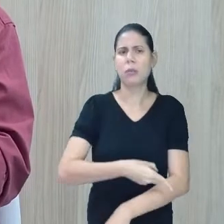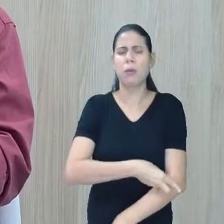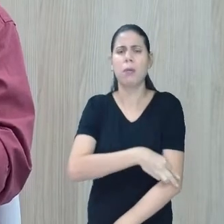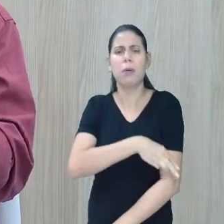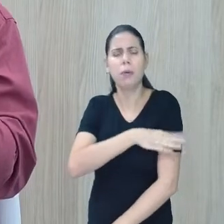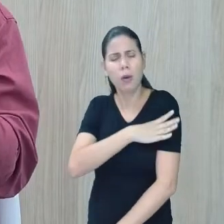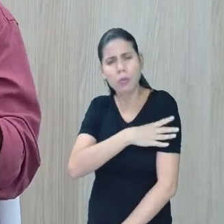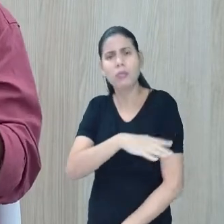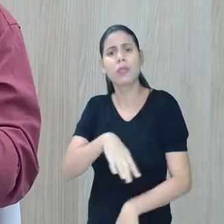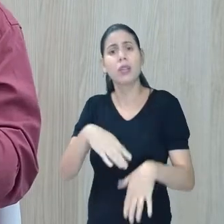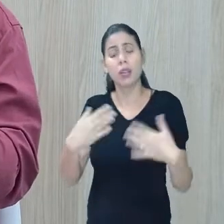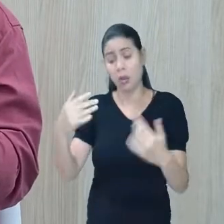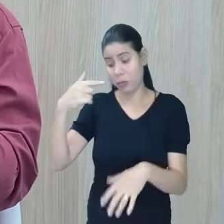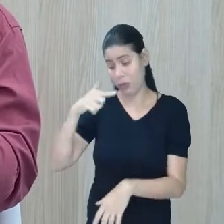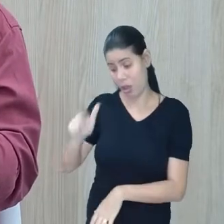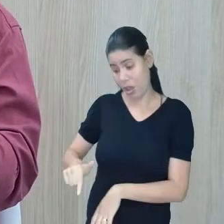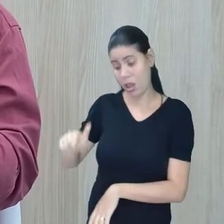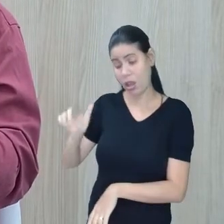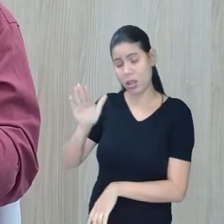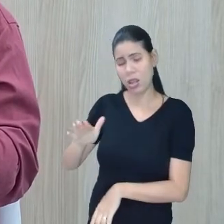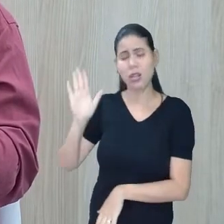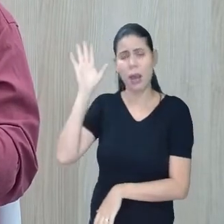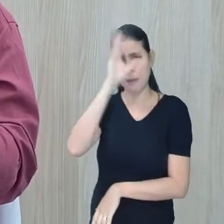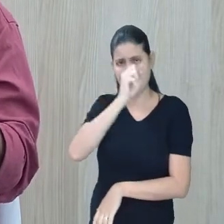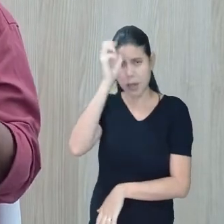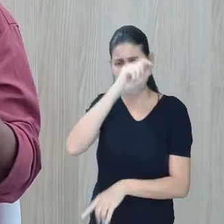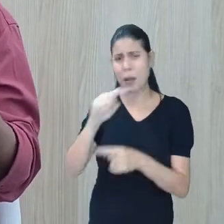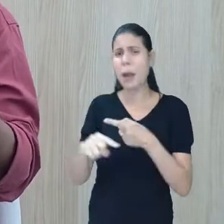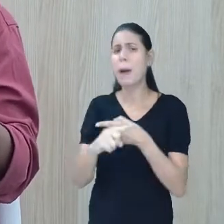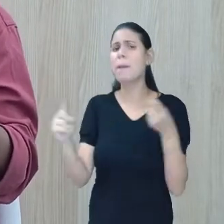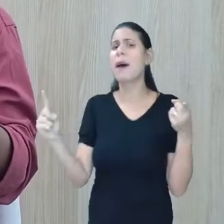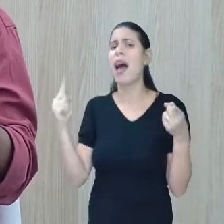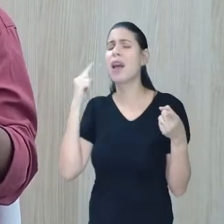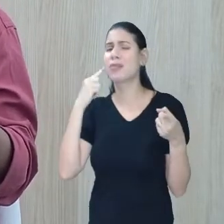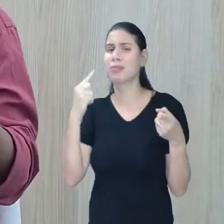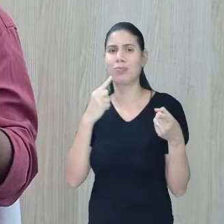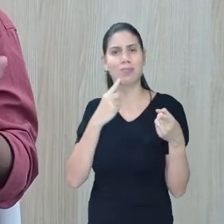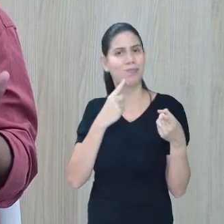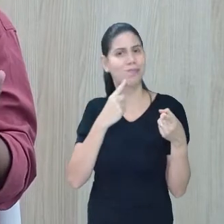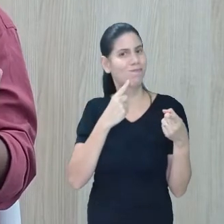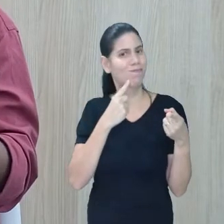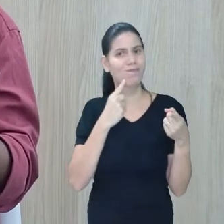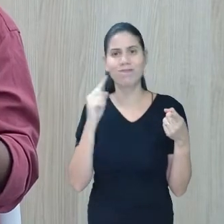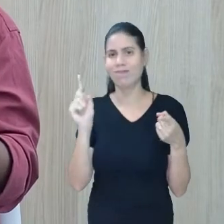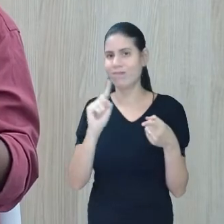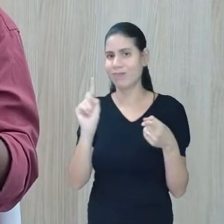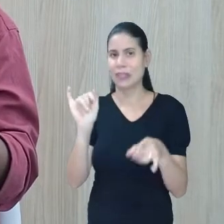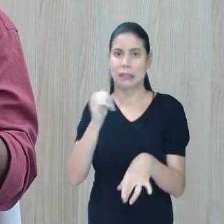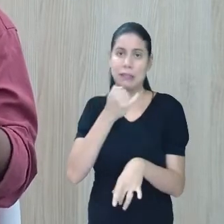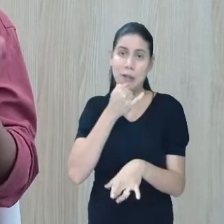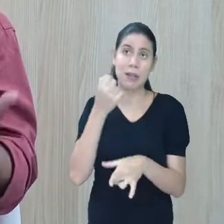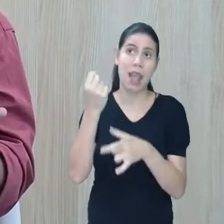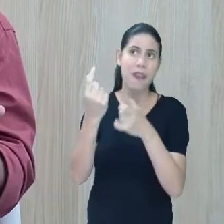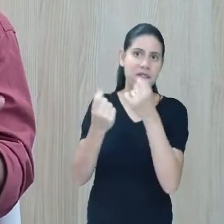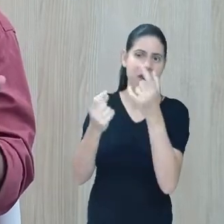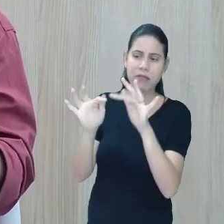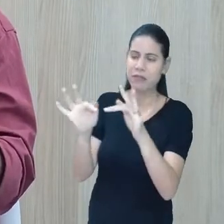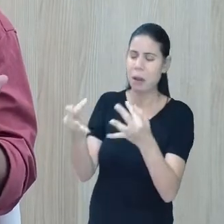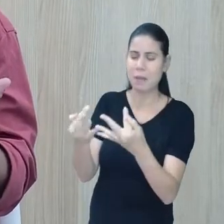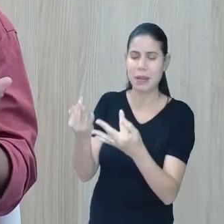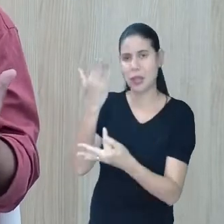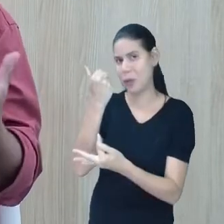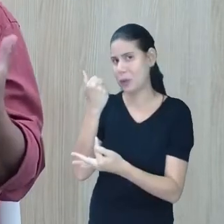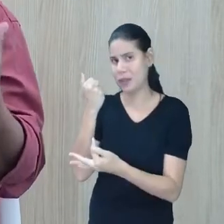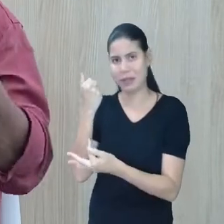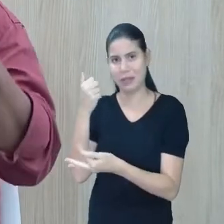1. A criança surda, não. Ela, normalmente, a família também não sabe Libras, então já passa dificuldade